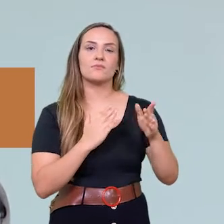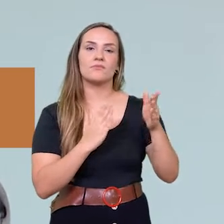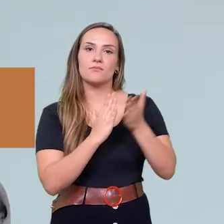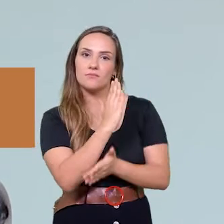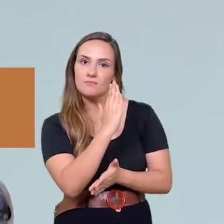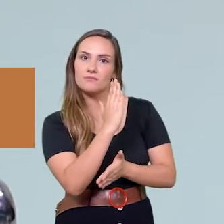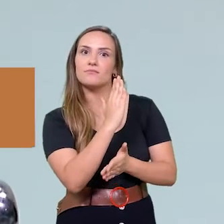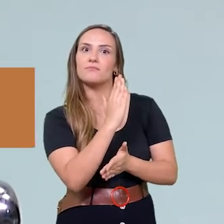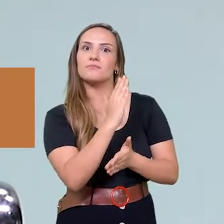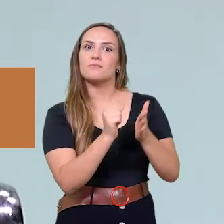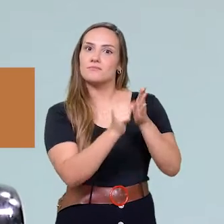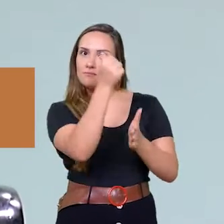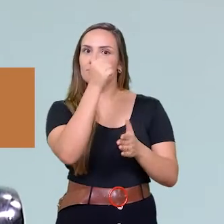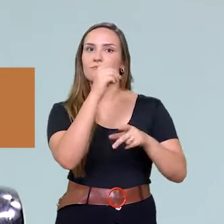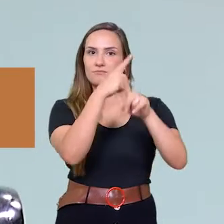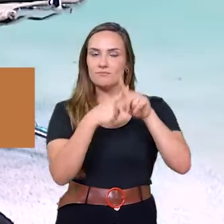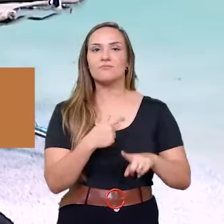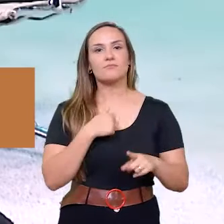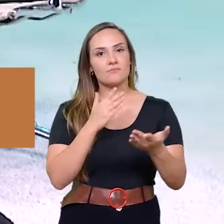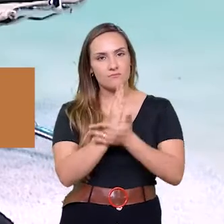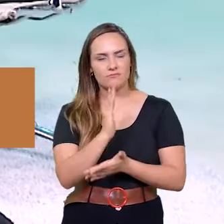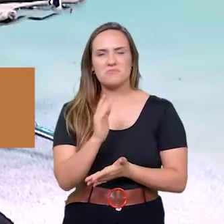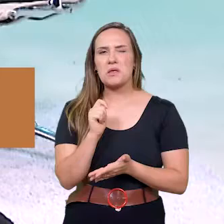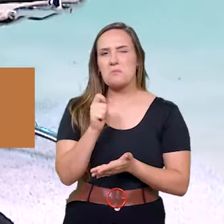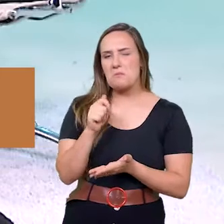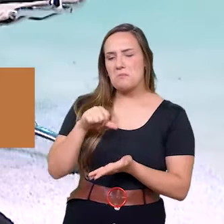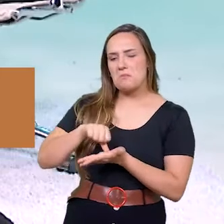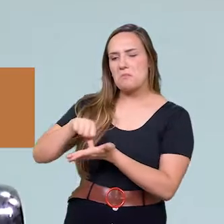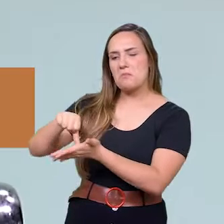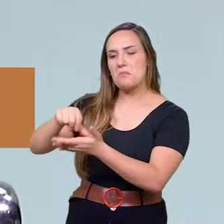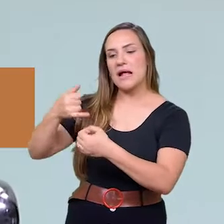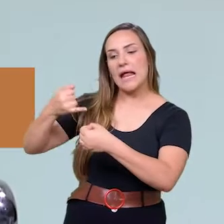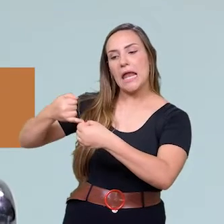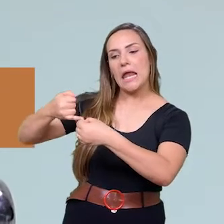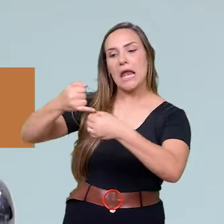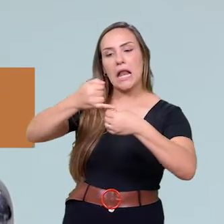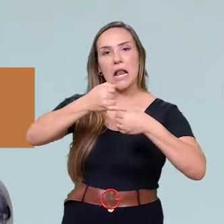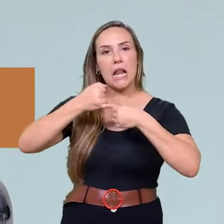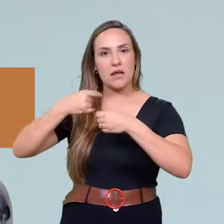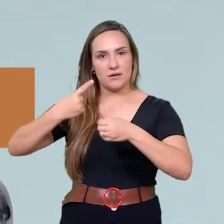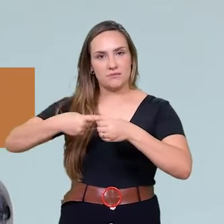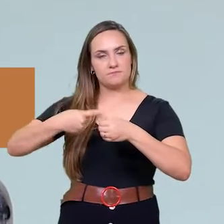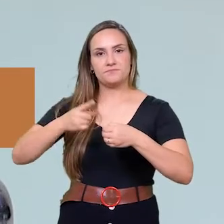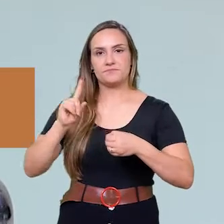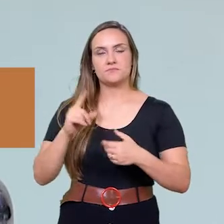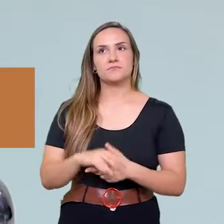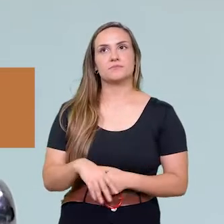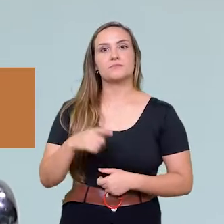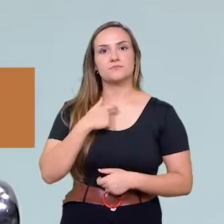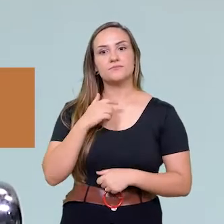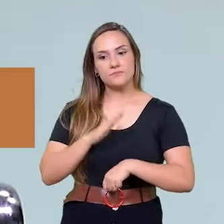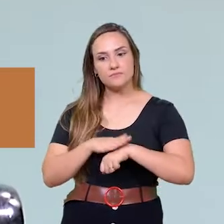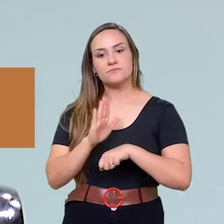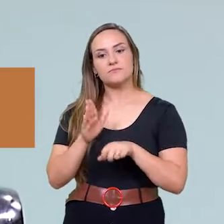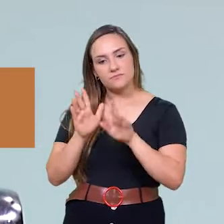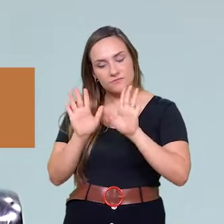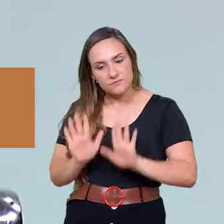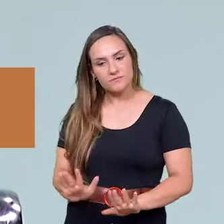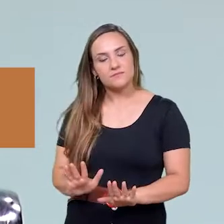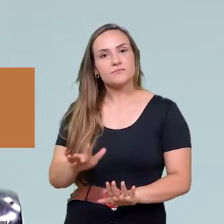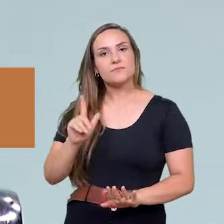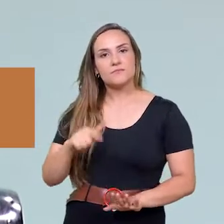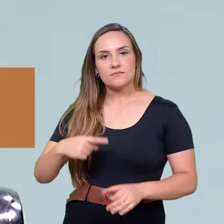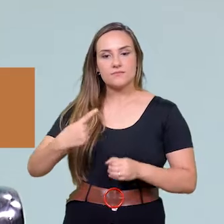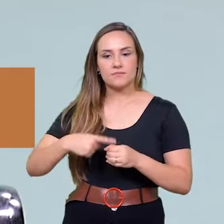eu fiz, trabalhei em poucas comarcas no interior. A comarca que eu mais, assim, me assentei foi